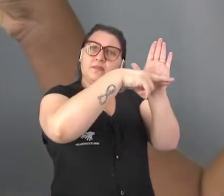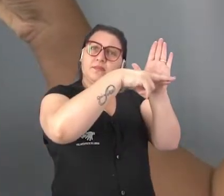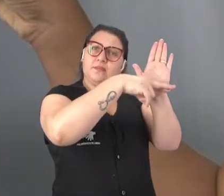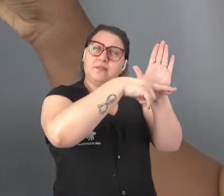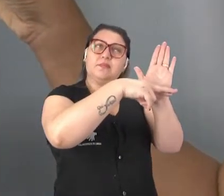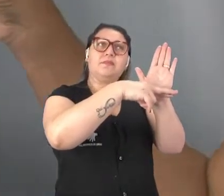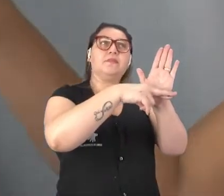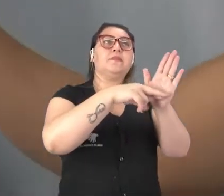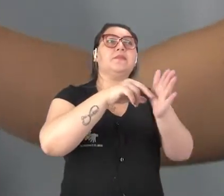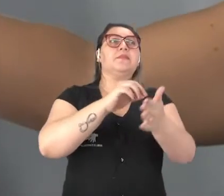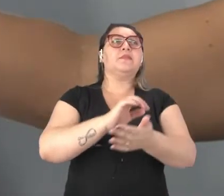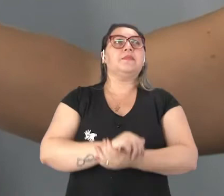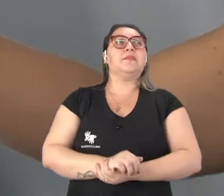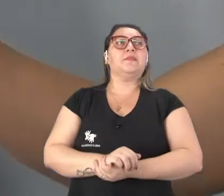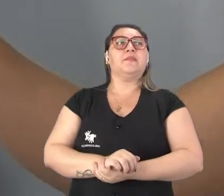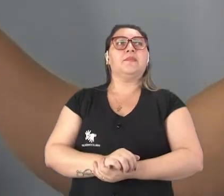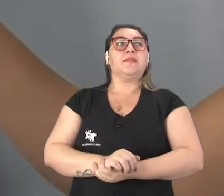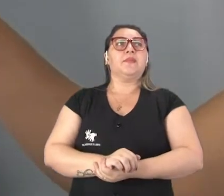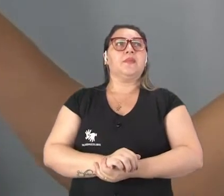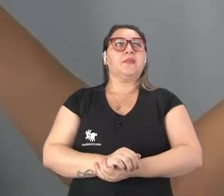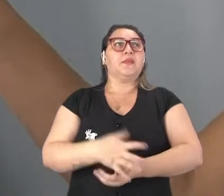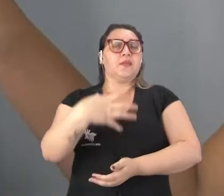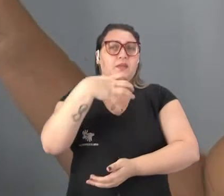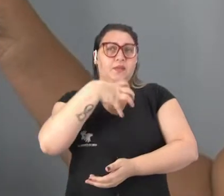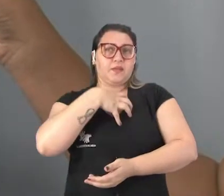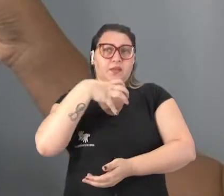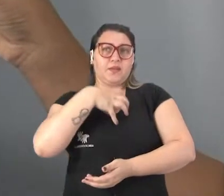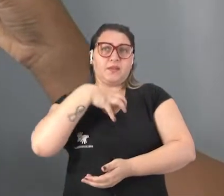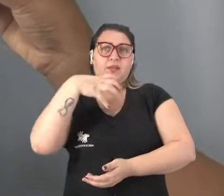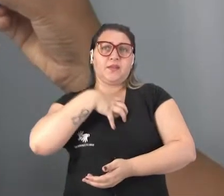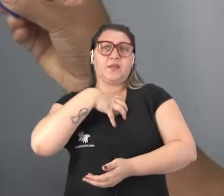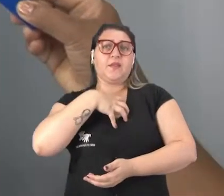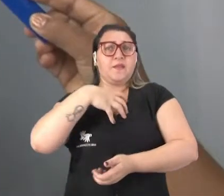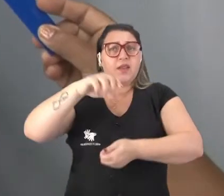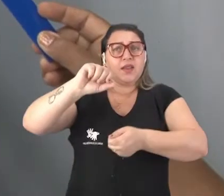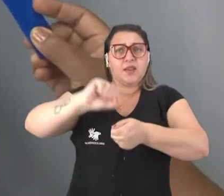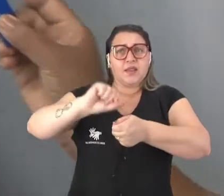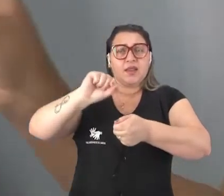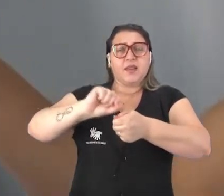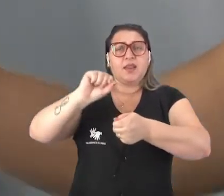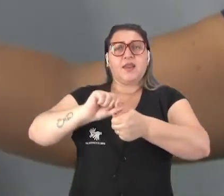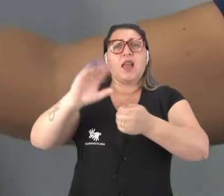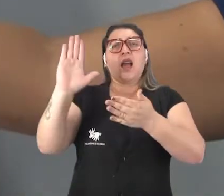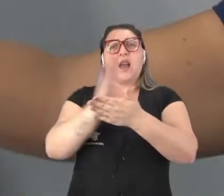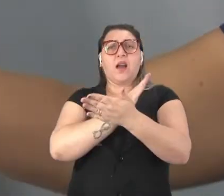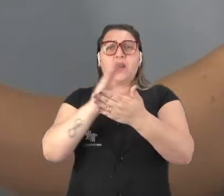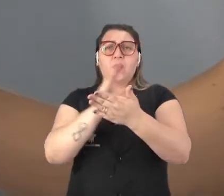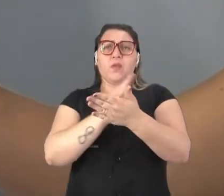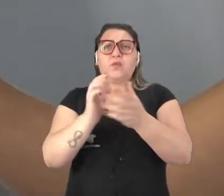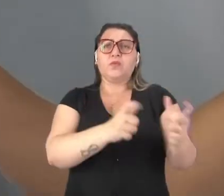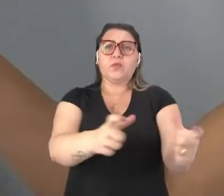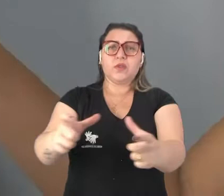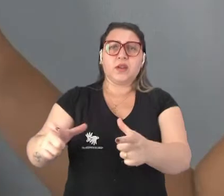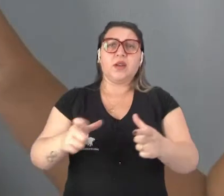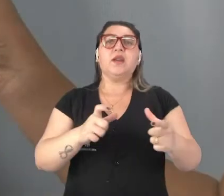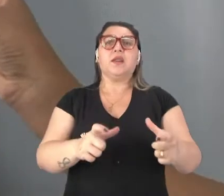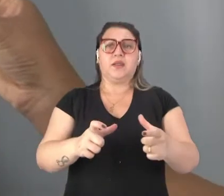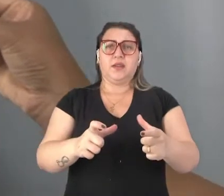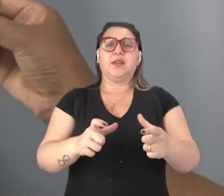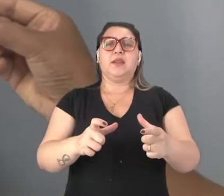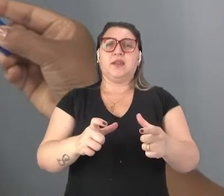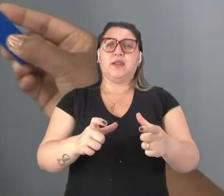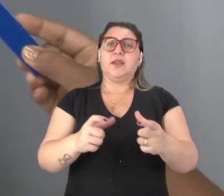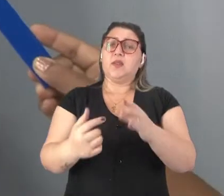Então, regras são formas de agir em determinados espaços que